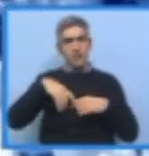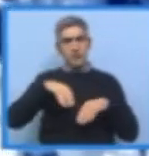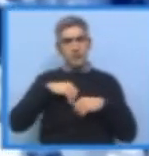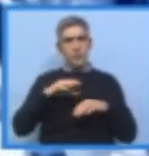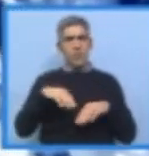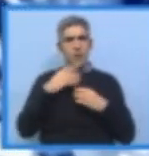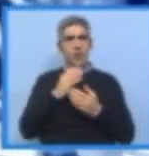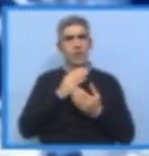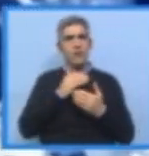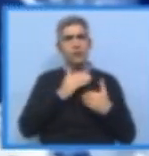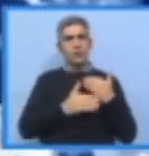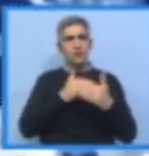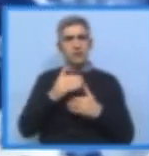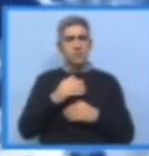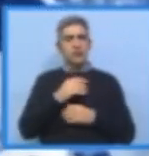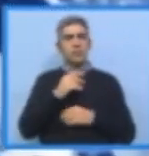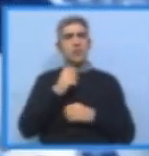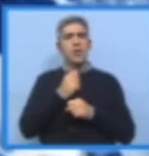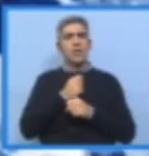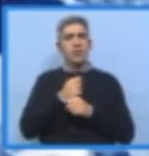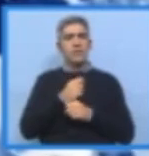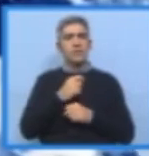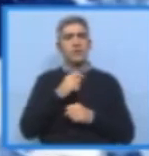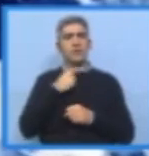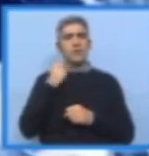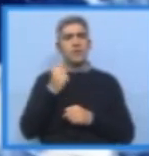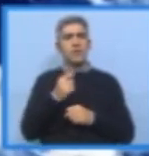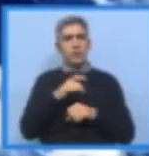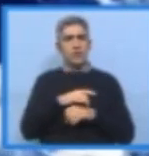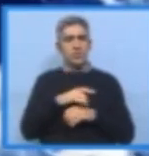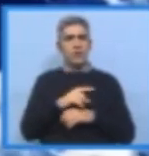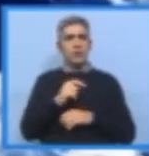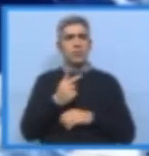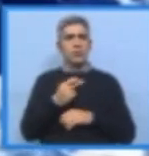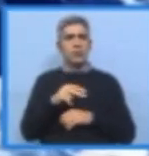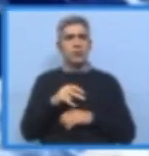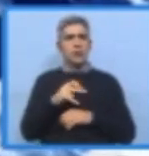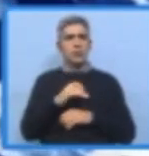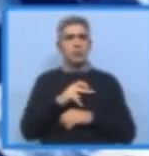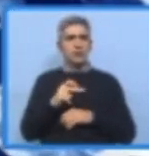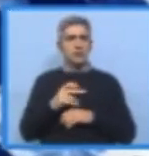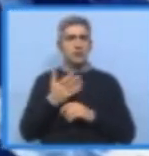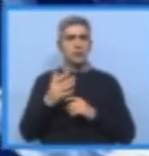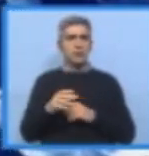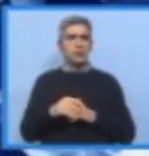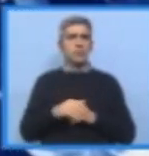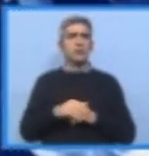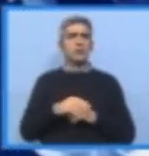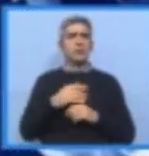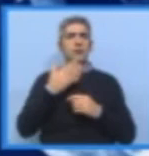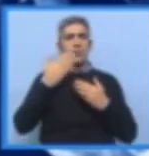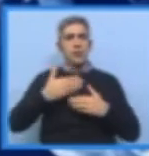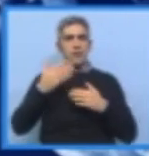qualquer processo ativo de matar um doente, portanto a eutanásia, portanto esses dilemas éticos no dia-a-dia de um